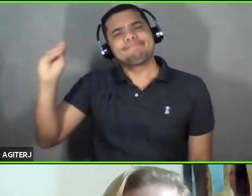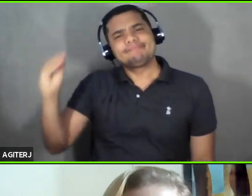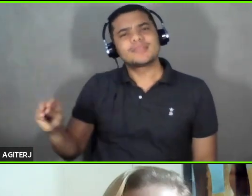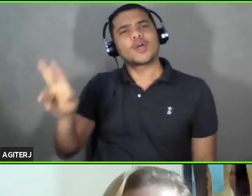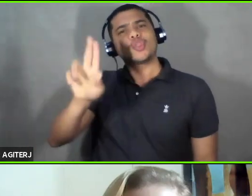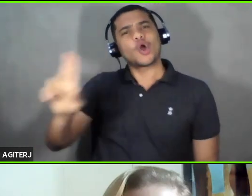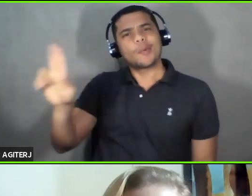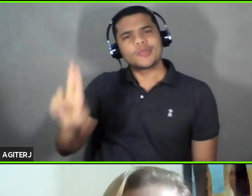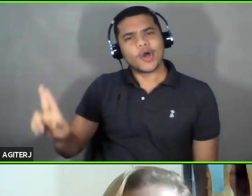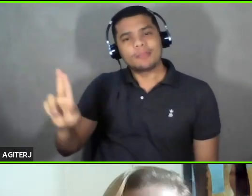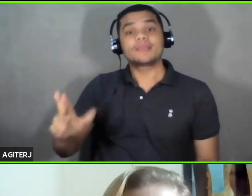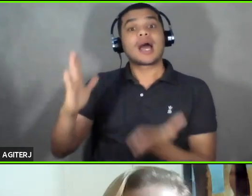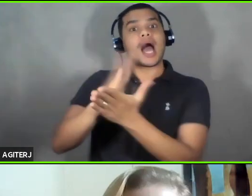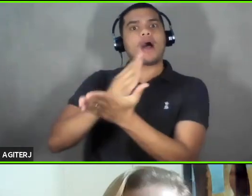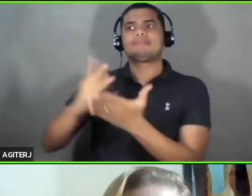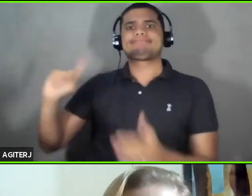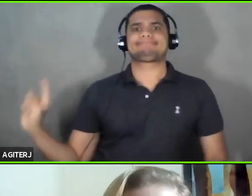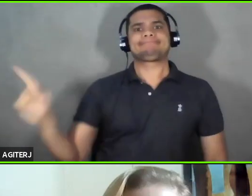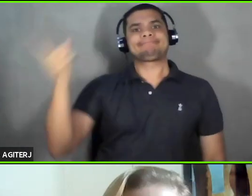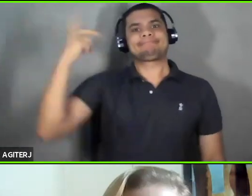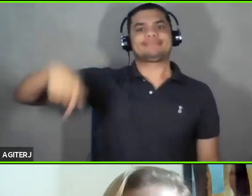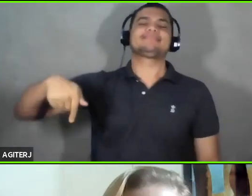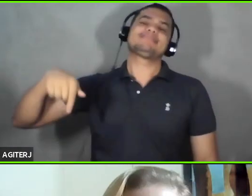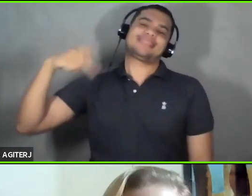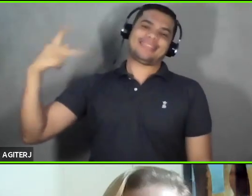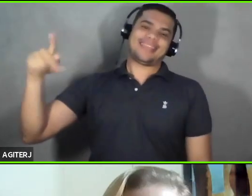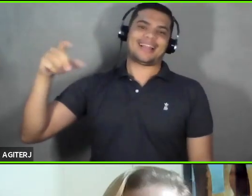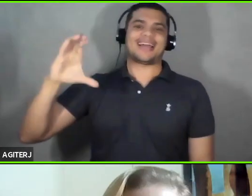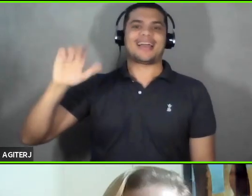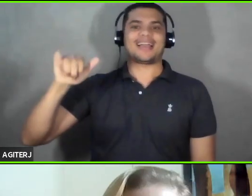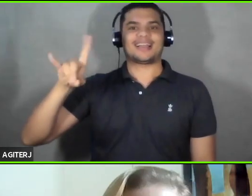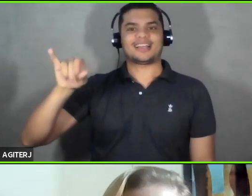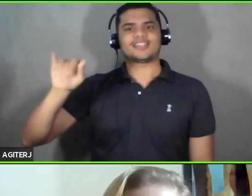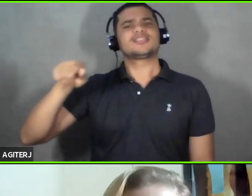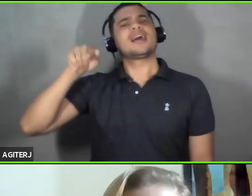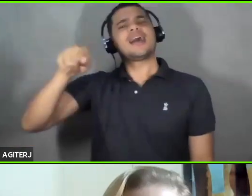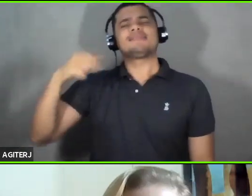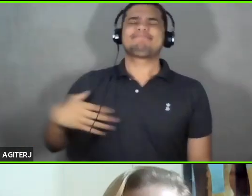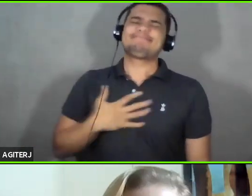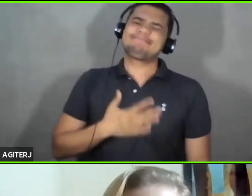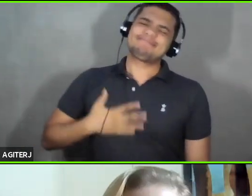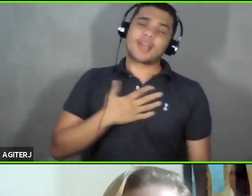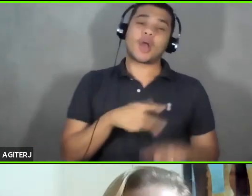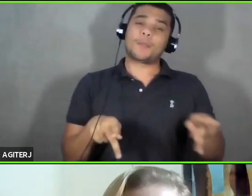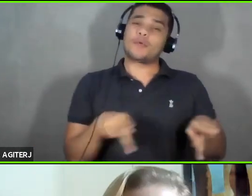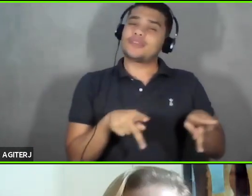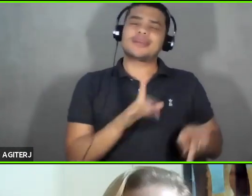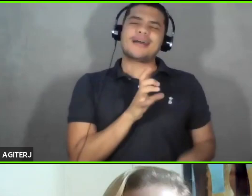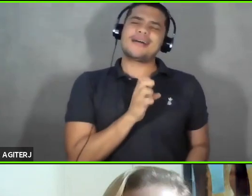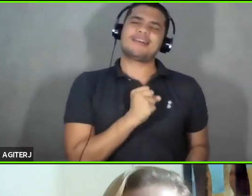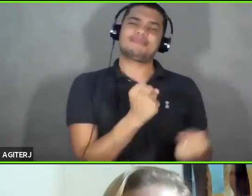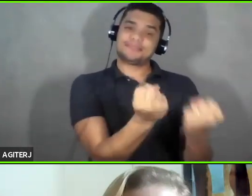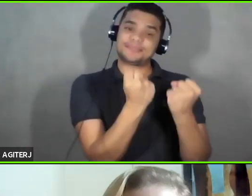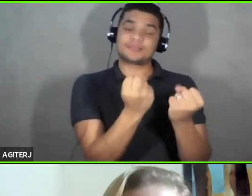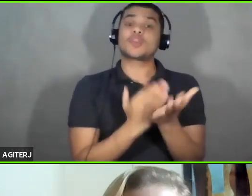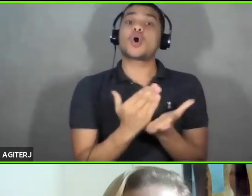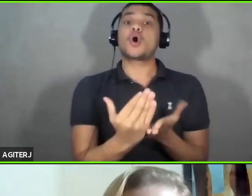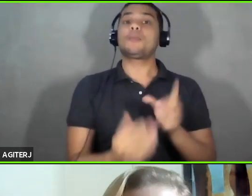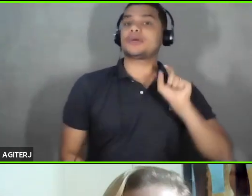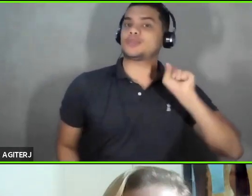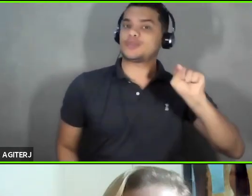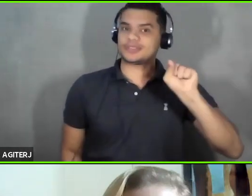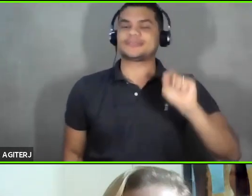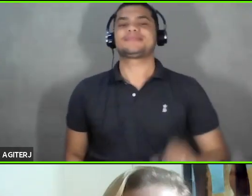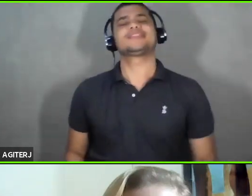iniciativas pioneiras de Cândida Bordenave, uma mestra querida de tantos nós, começando pela já